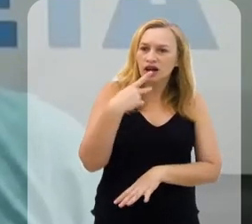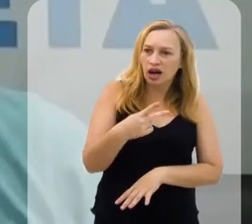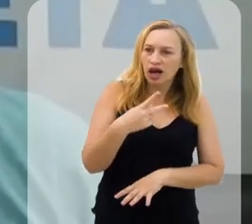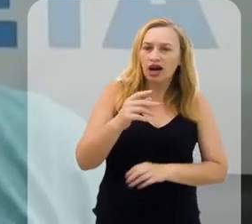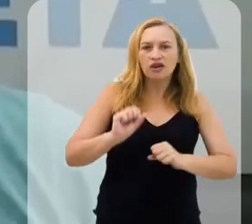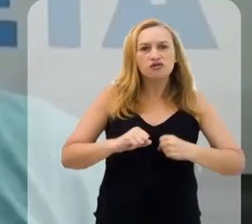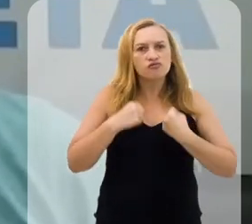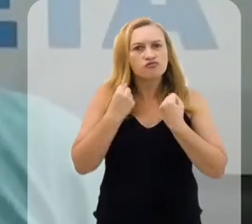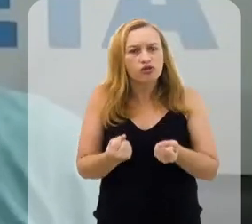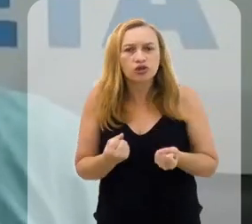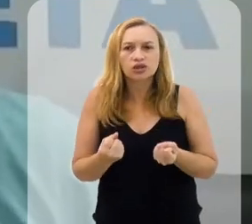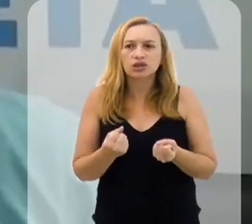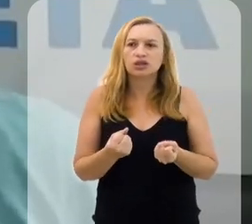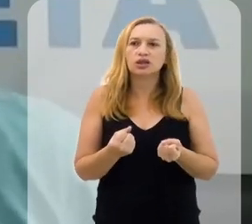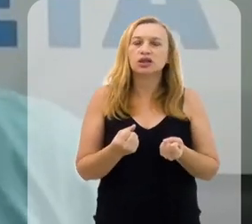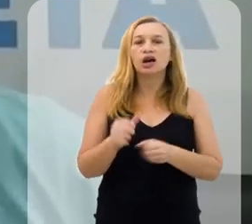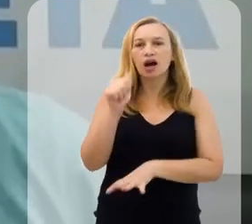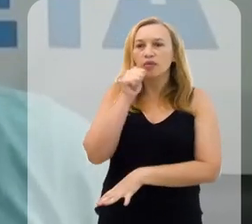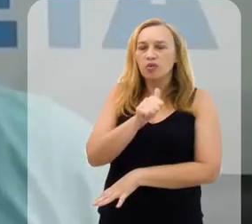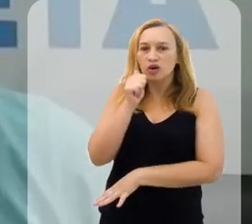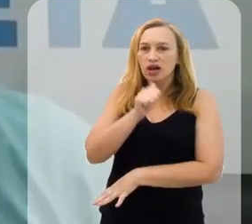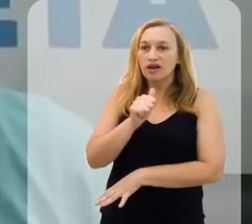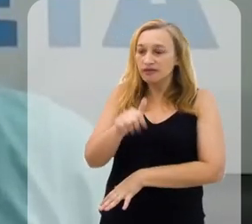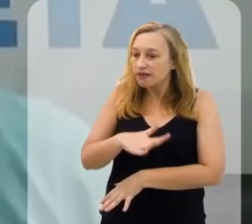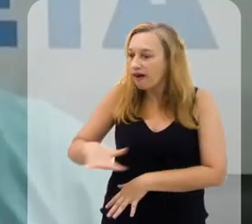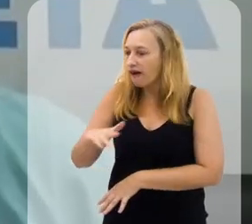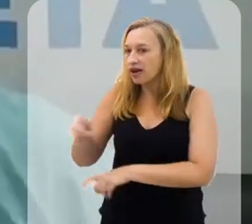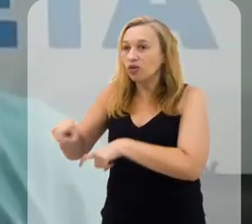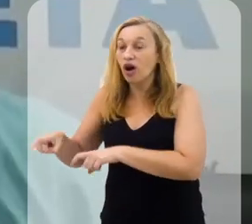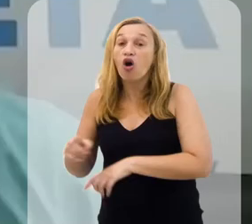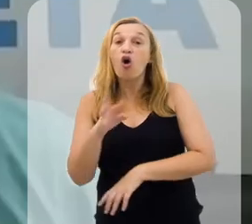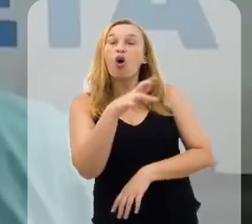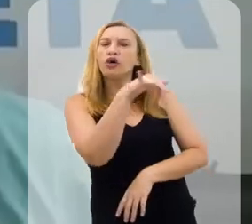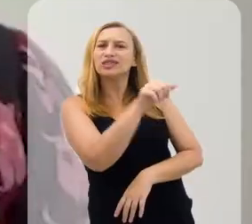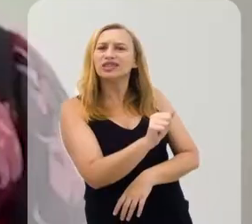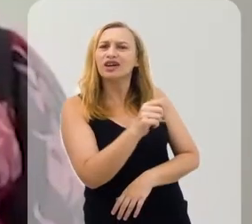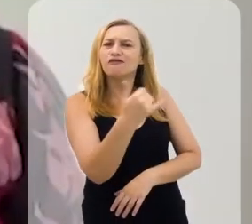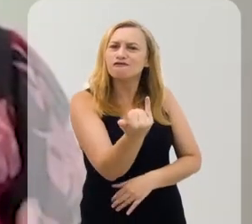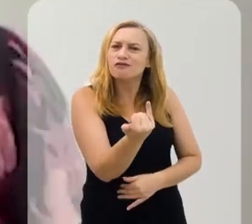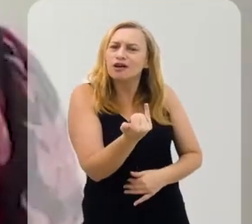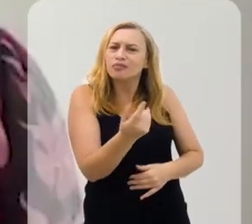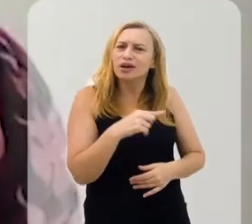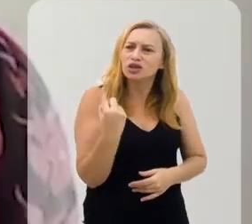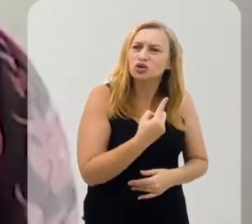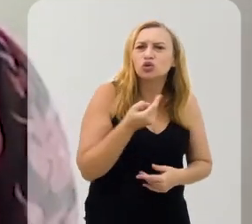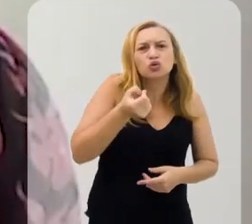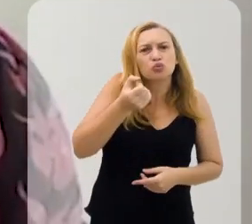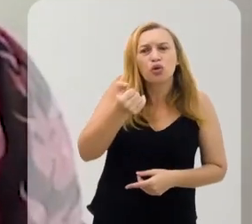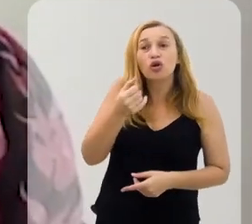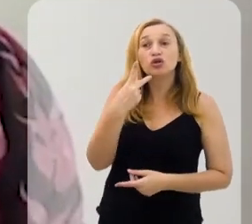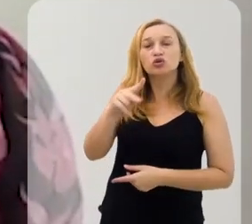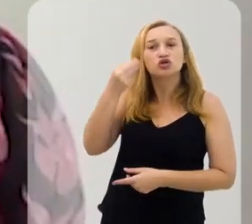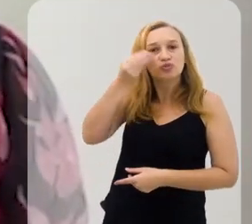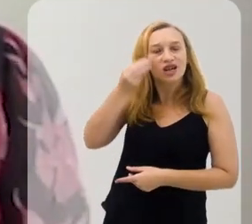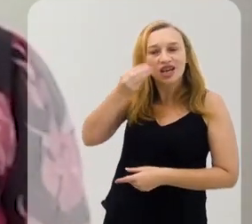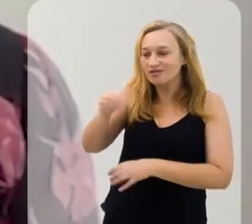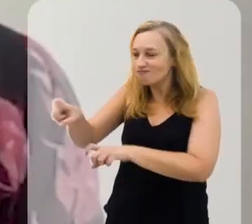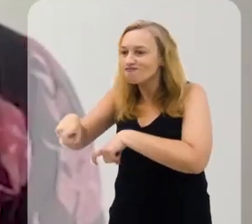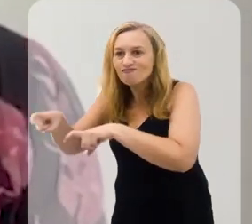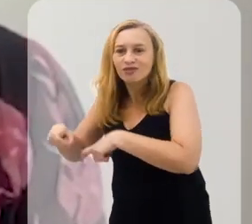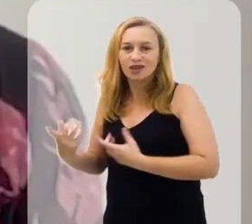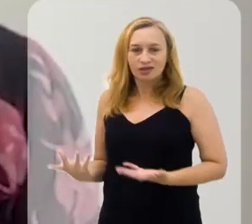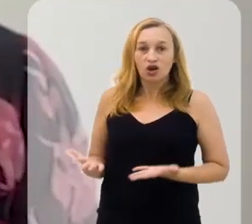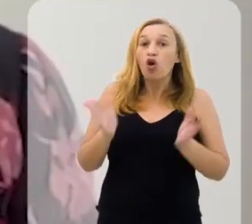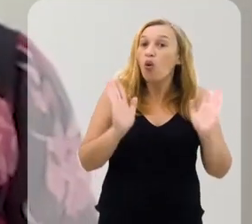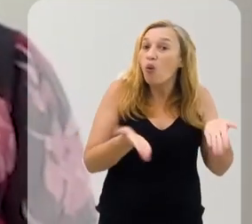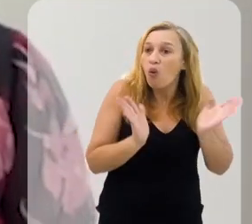e consolidar e fortalecer a condição da mulher na área rural. Rosana, conta pra gente um pouquinho sobre a sua